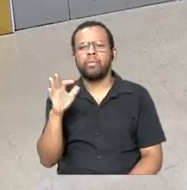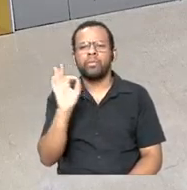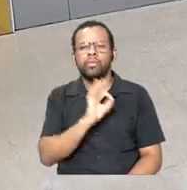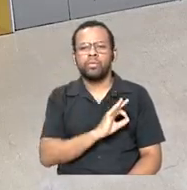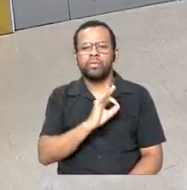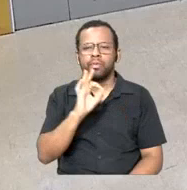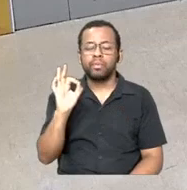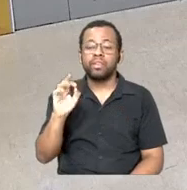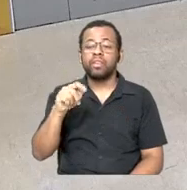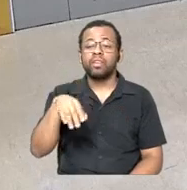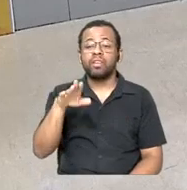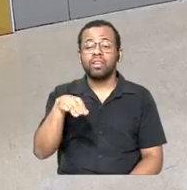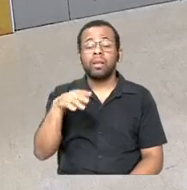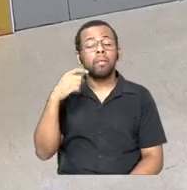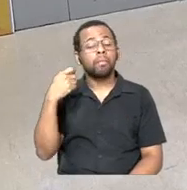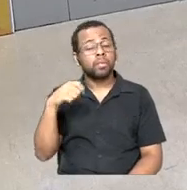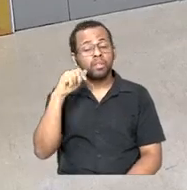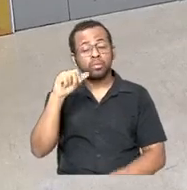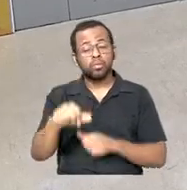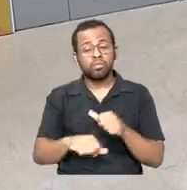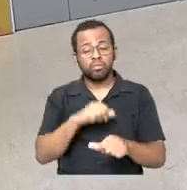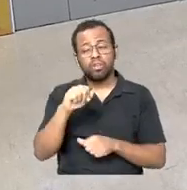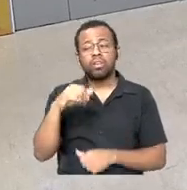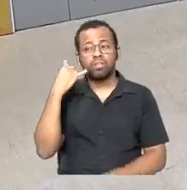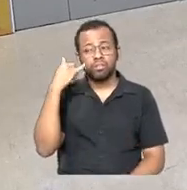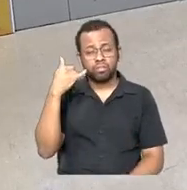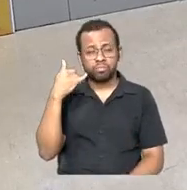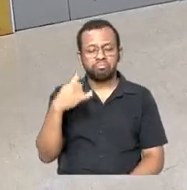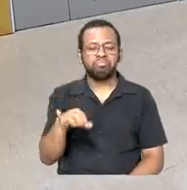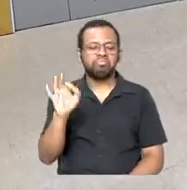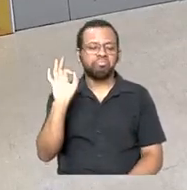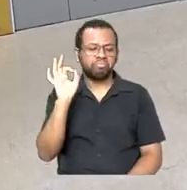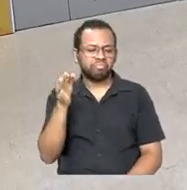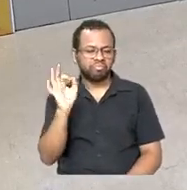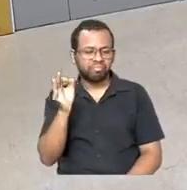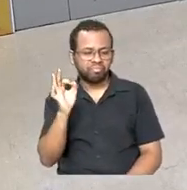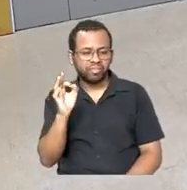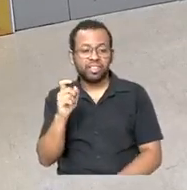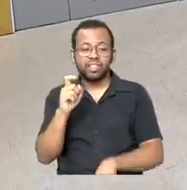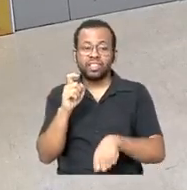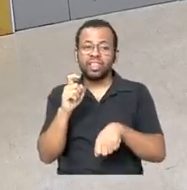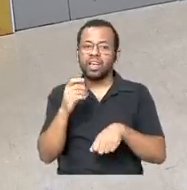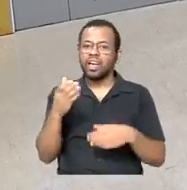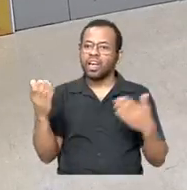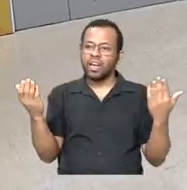demais principalmente para quem tá precisando trocar de aparelho né com certeza